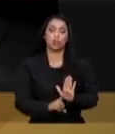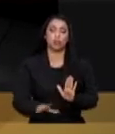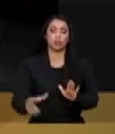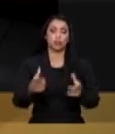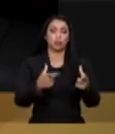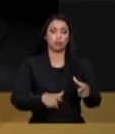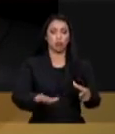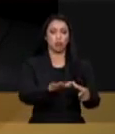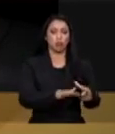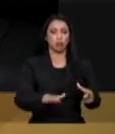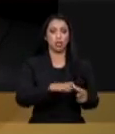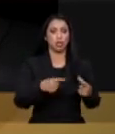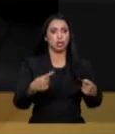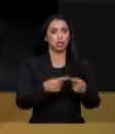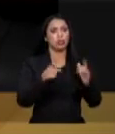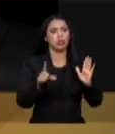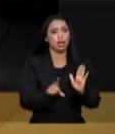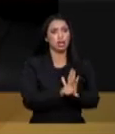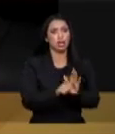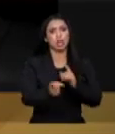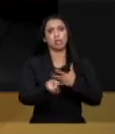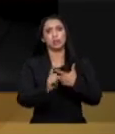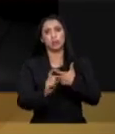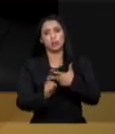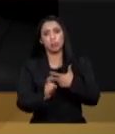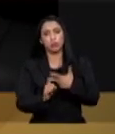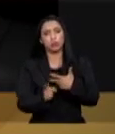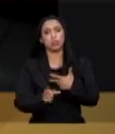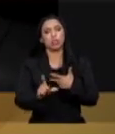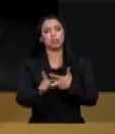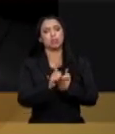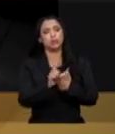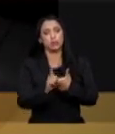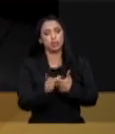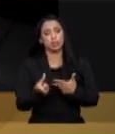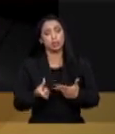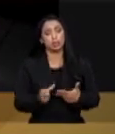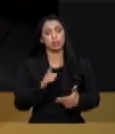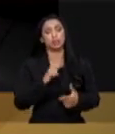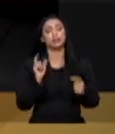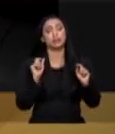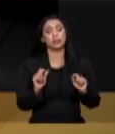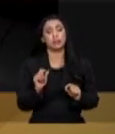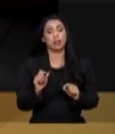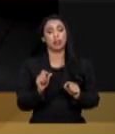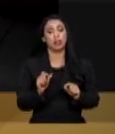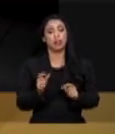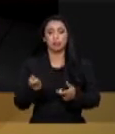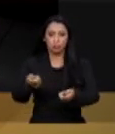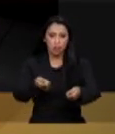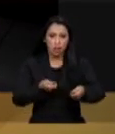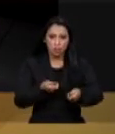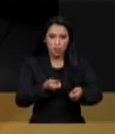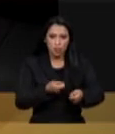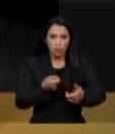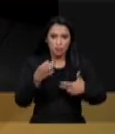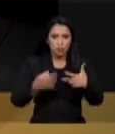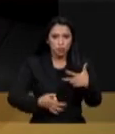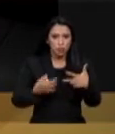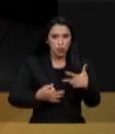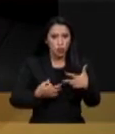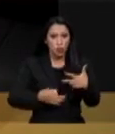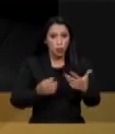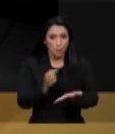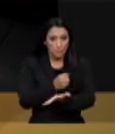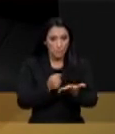territoriais, tanto no legislativo quanto no executivo, e também aqueles que trazem suas demandas perante o judiciário com base no marco